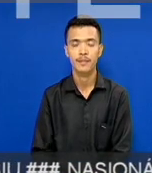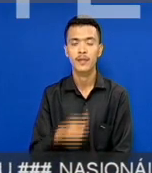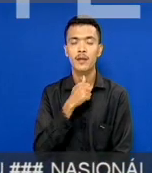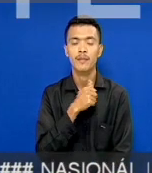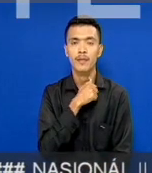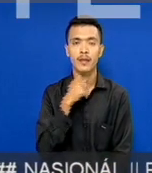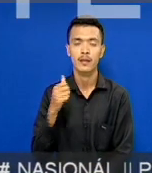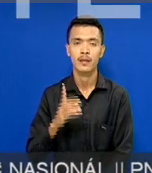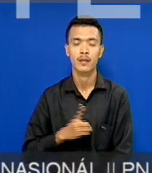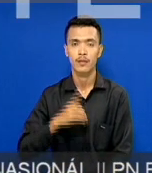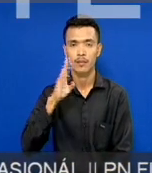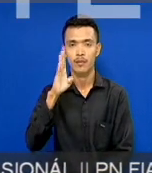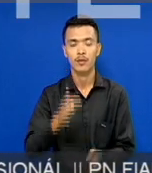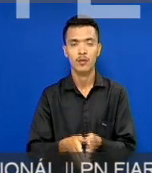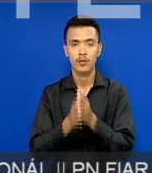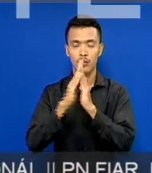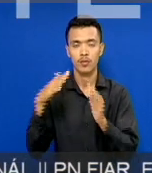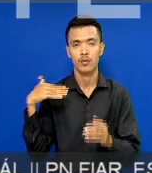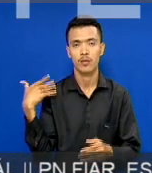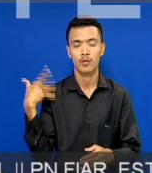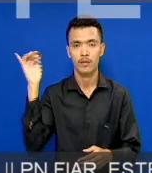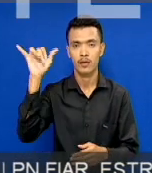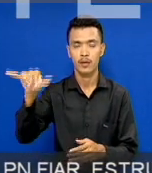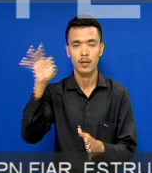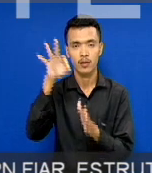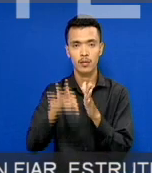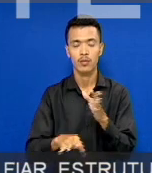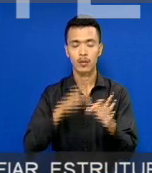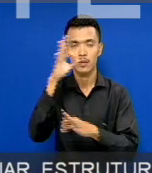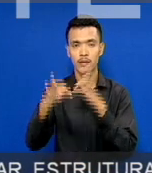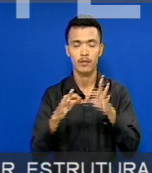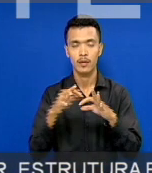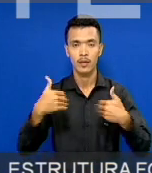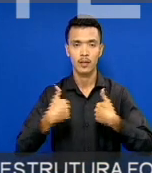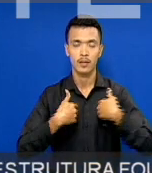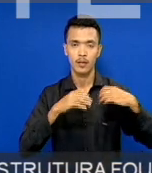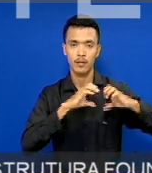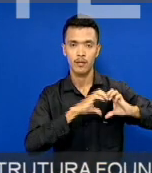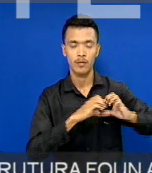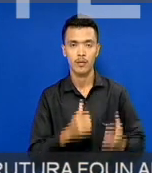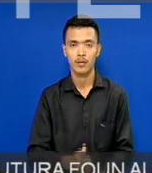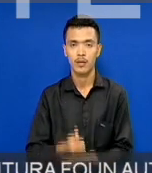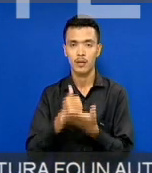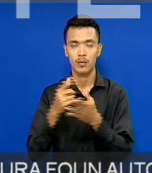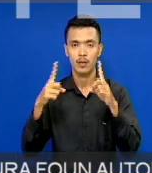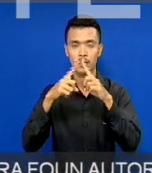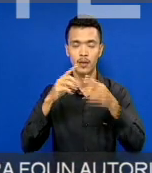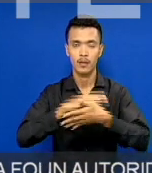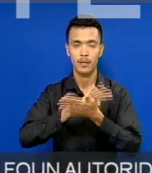Padre Salesiano Dom Bosco, russo jovem Sira, cuida esperança e a fuan de contribuir para paz.